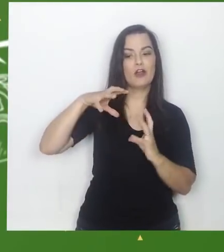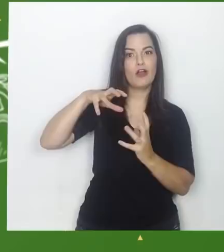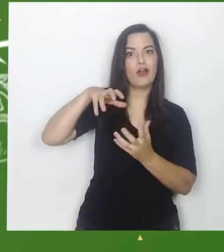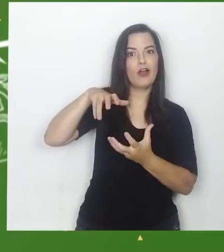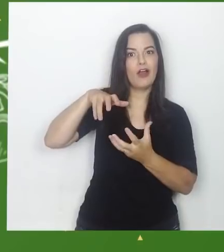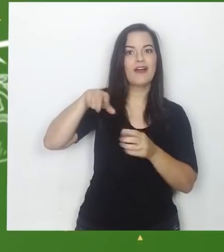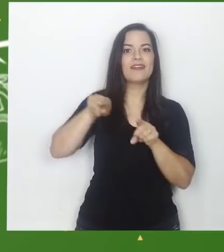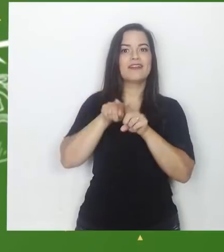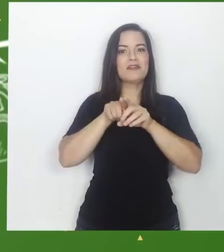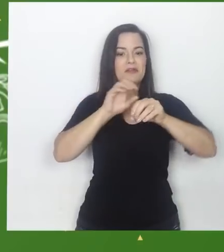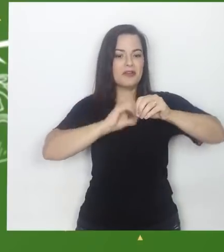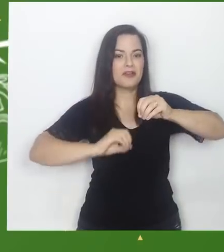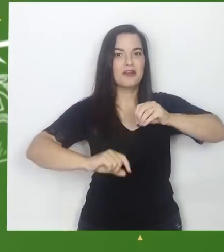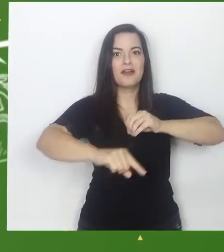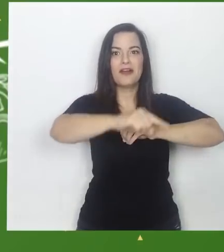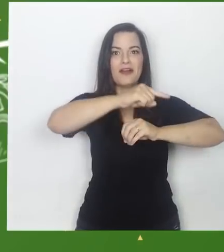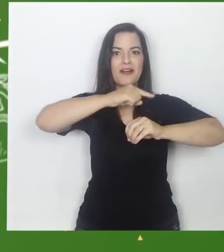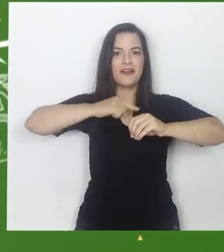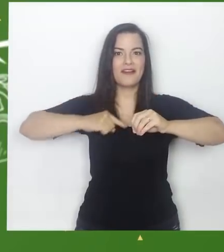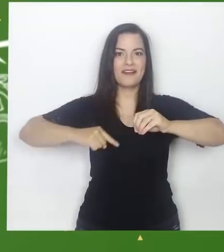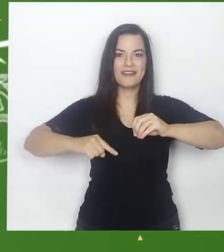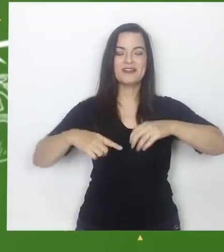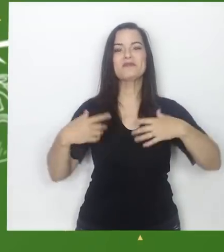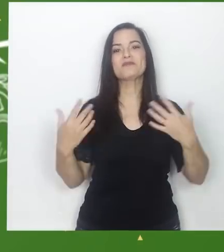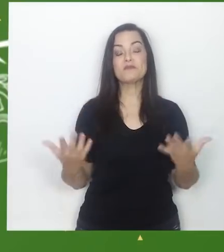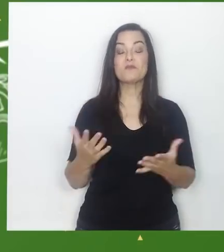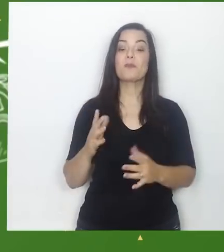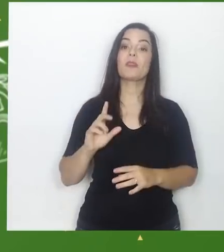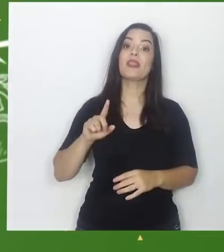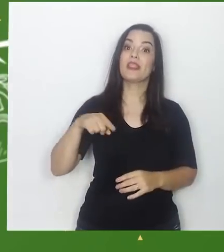Aí passamos para olhar o nosso